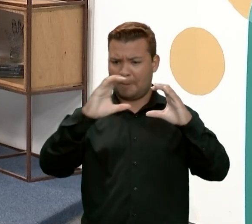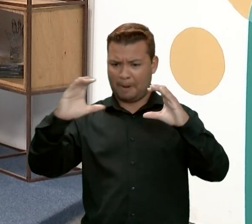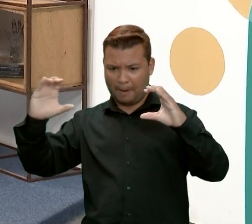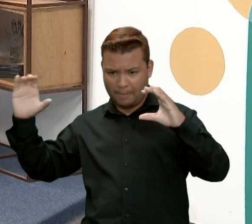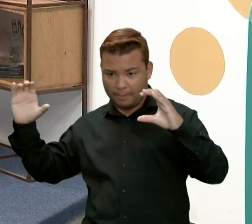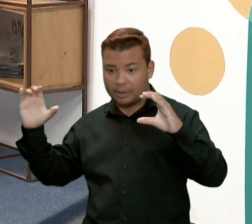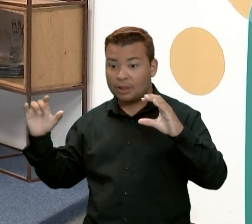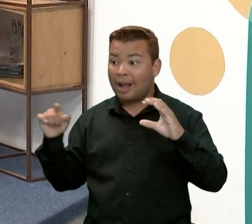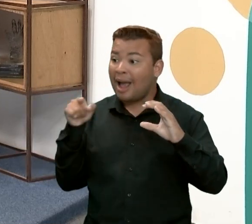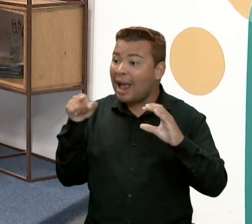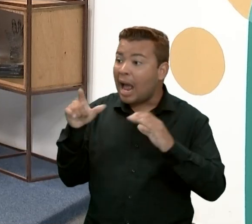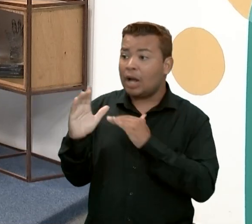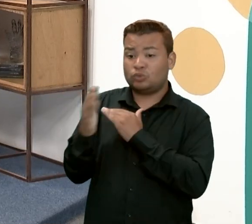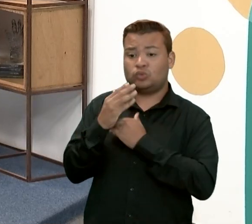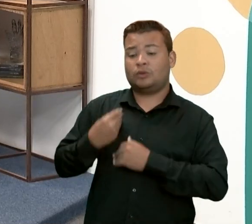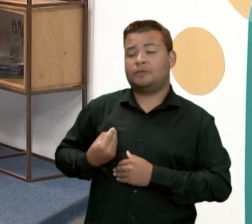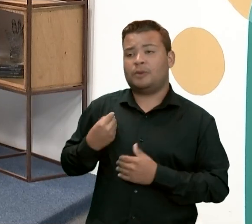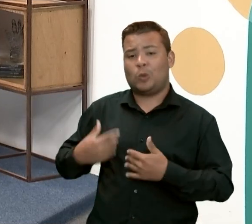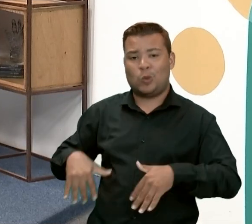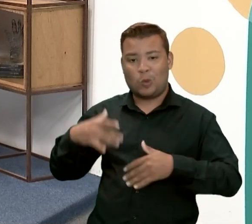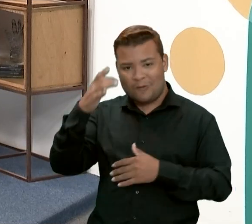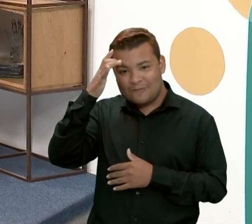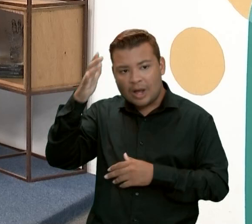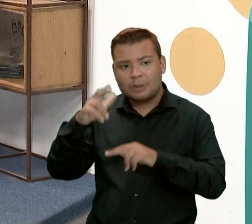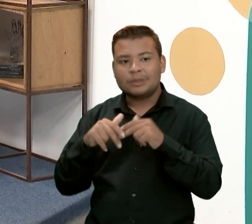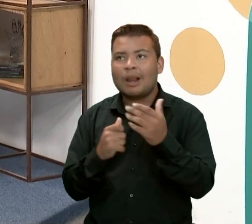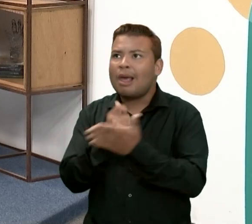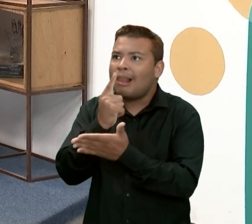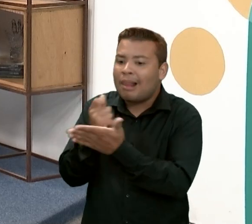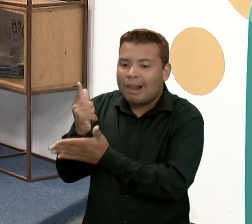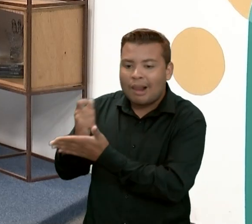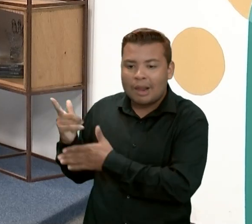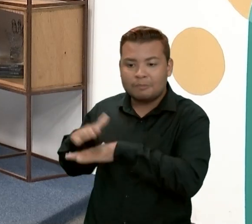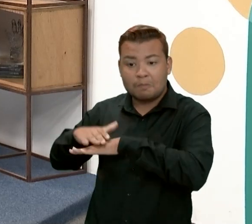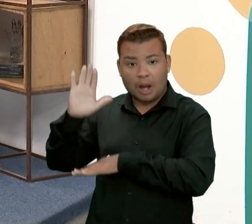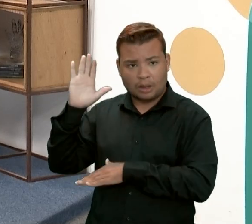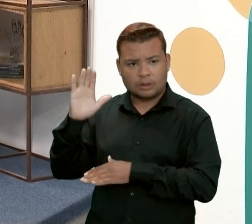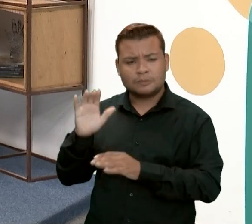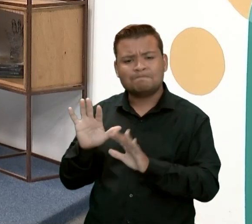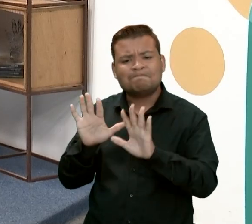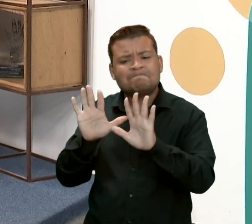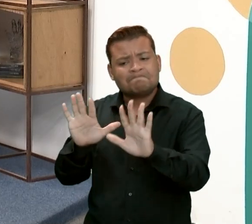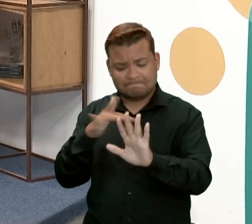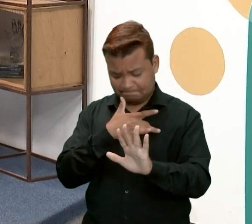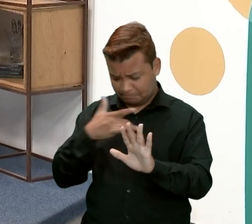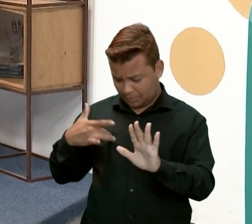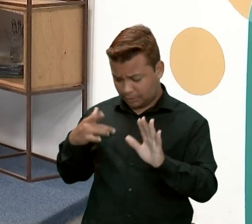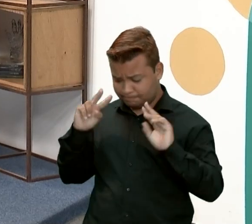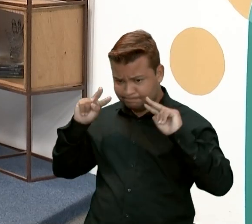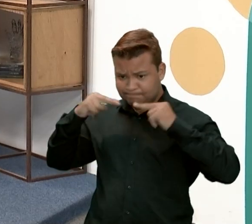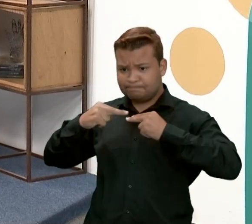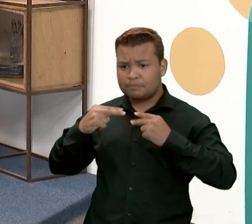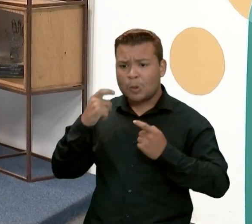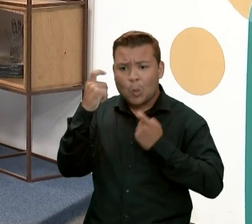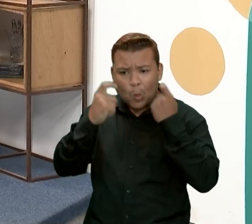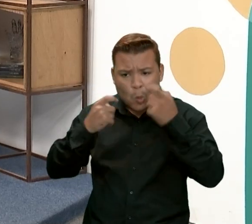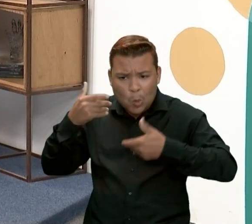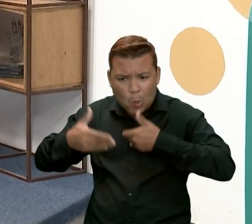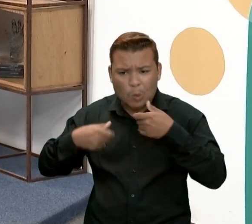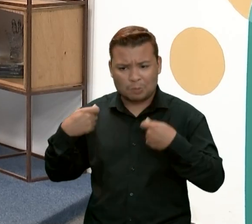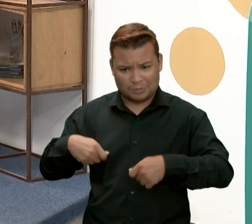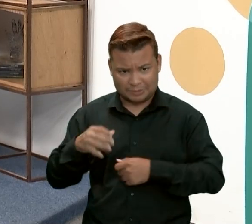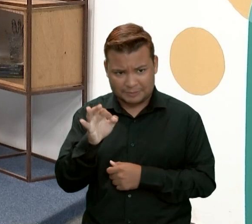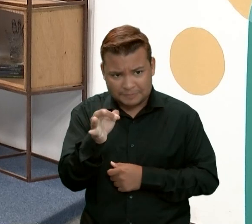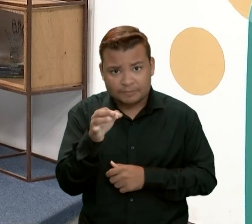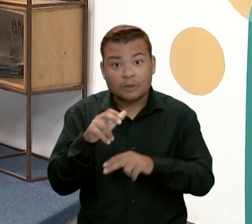disso é que esse consumo ele passou a ser muito maior. Mas é necessário também se preocupar com a saúde. E nessa linha é que é muito